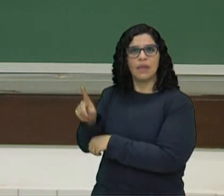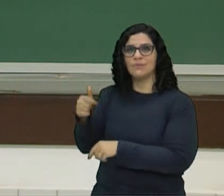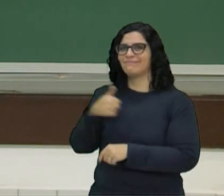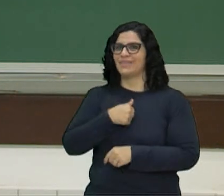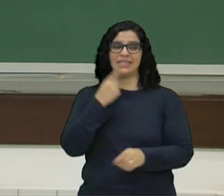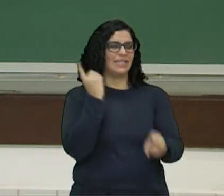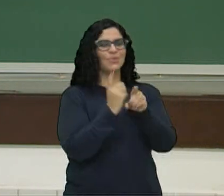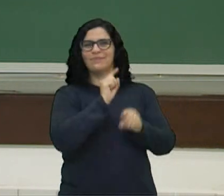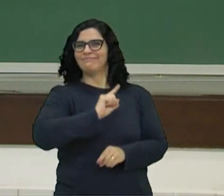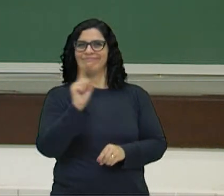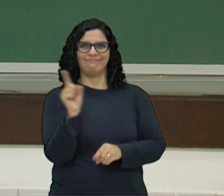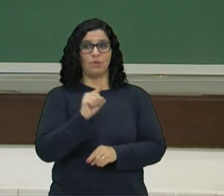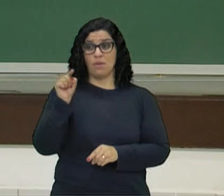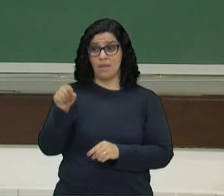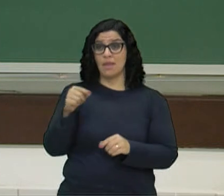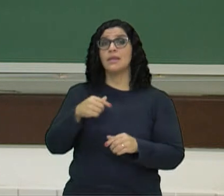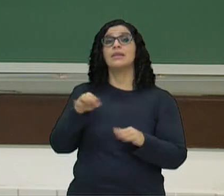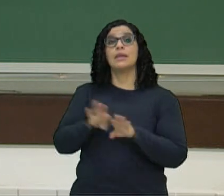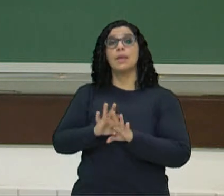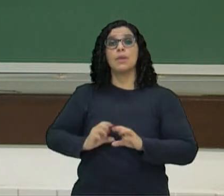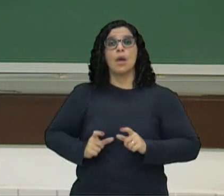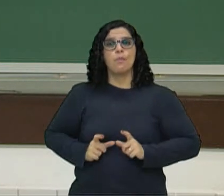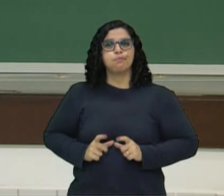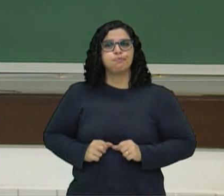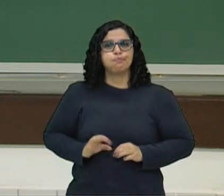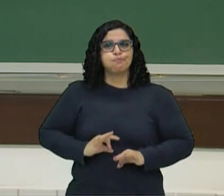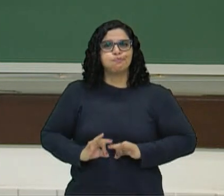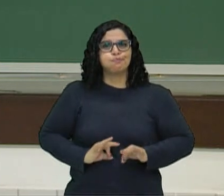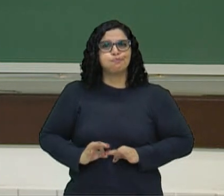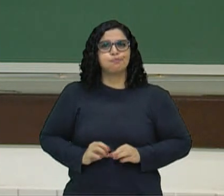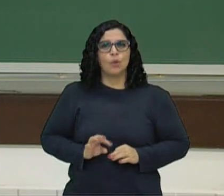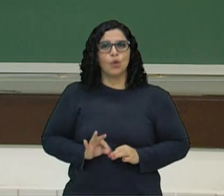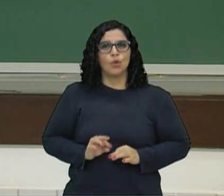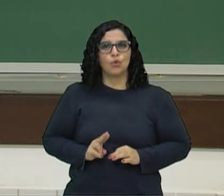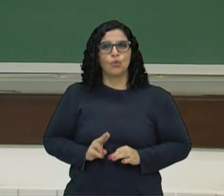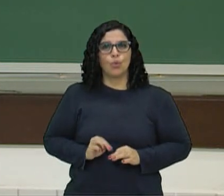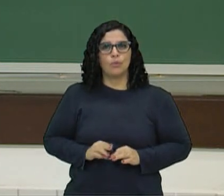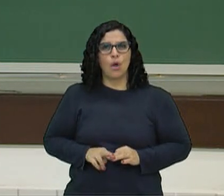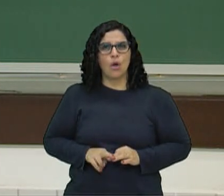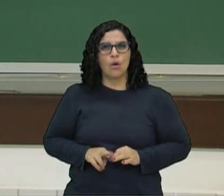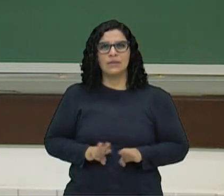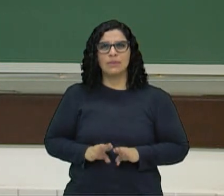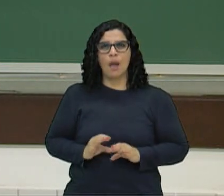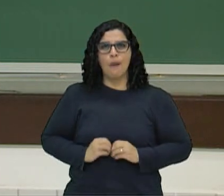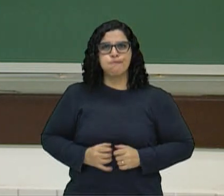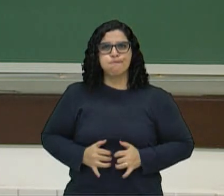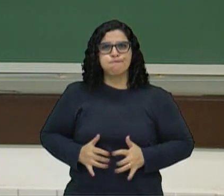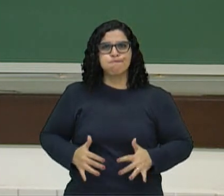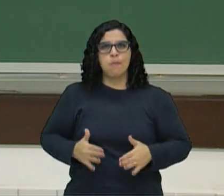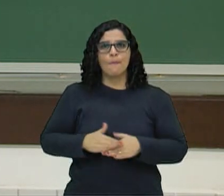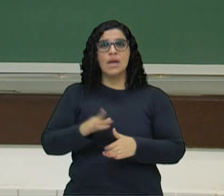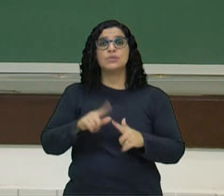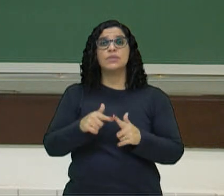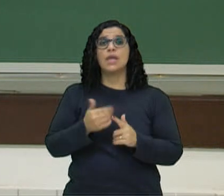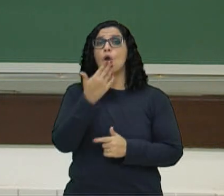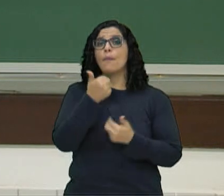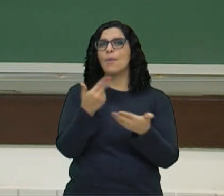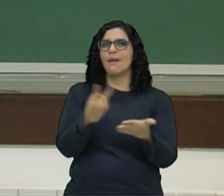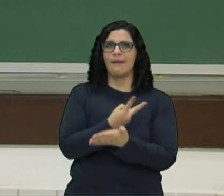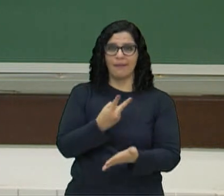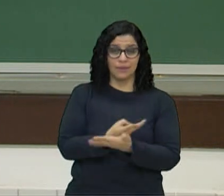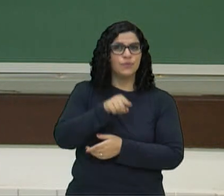não, realmente ele morreu pelos tumores e que os tumores foram agravados pela má alimentação. Como está a sua alimentação?